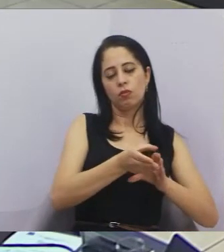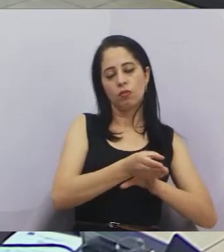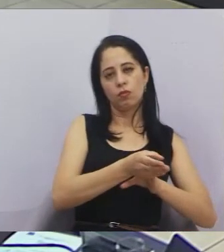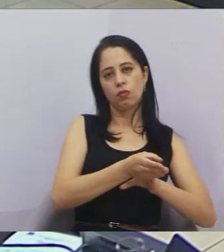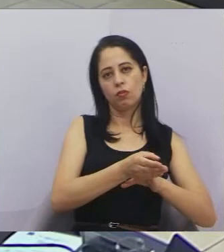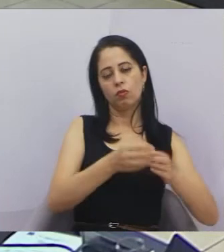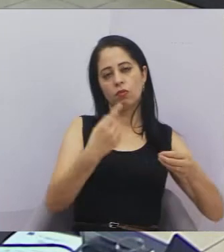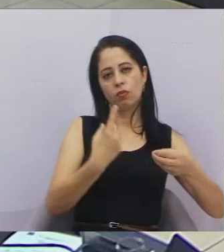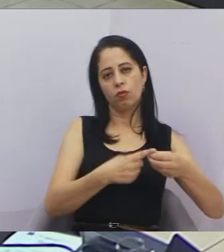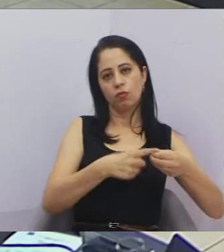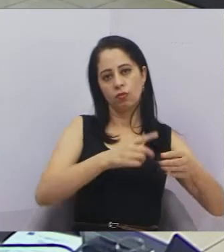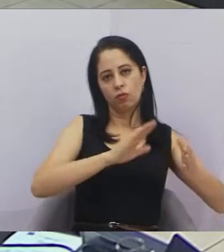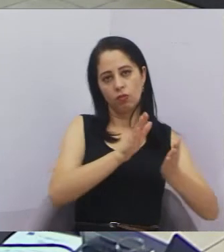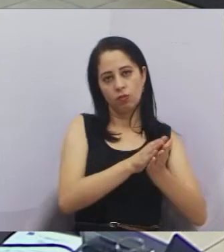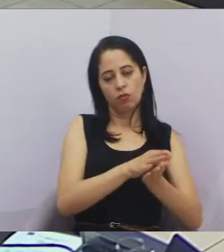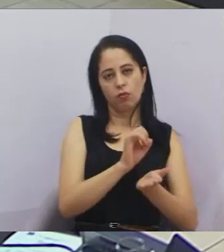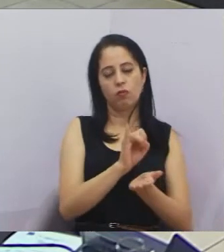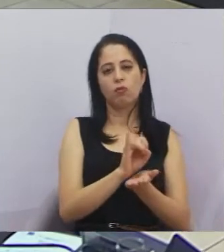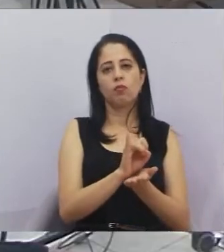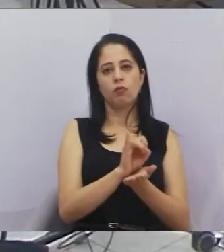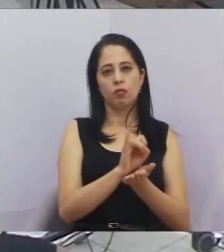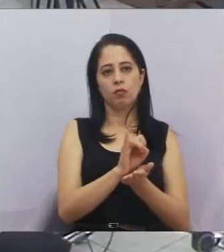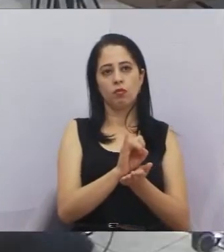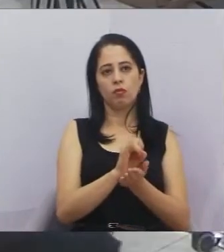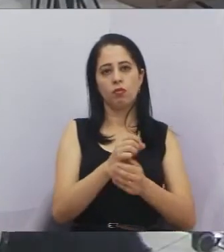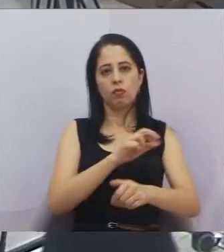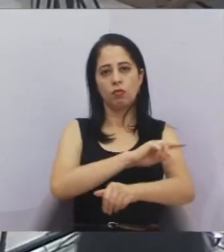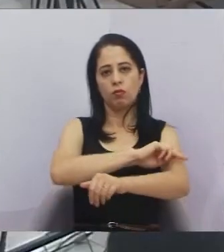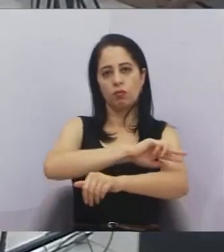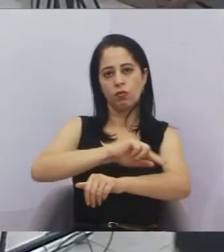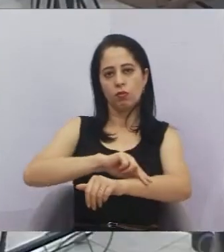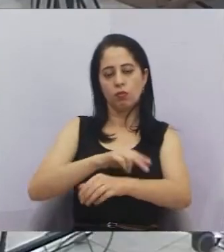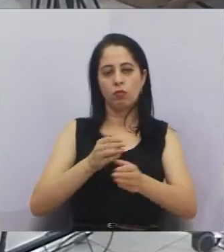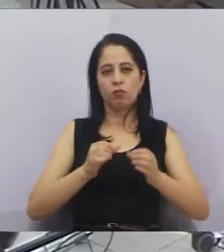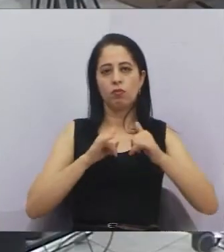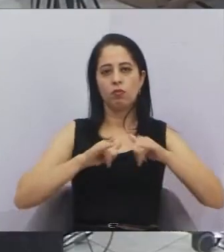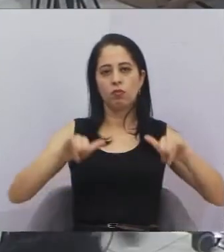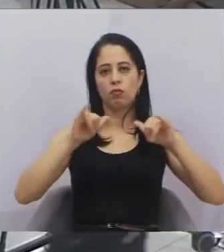Igualdade Racial. Foi aprovado por 12 votos favoráveis e nenhum contra. Próximo projeto.